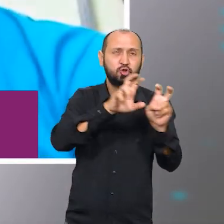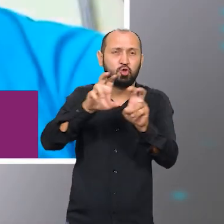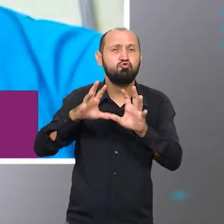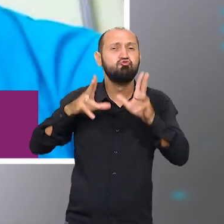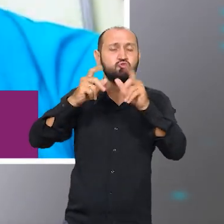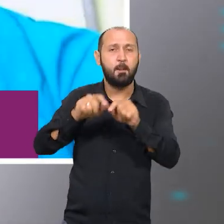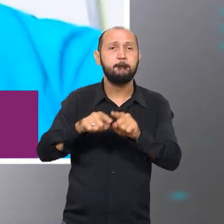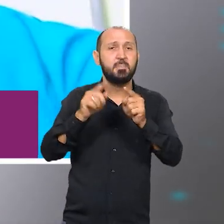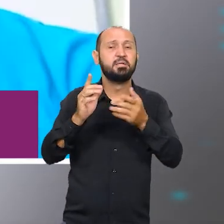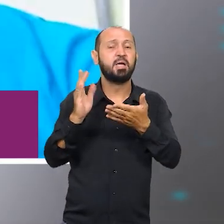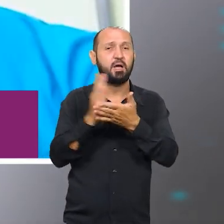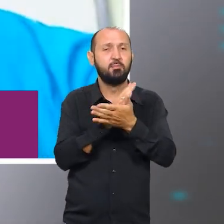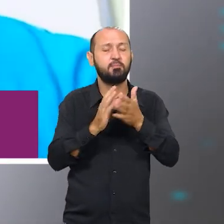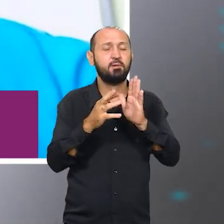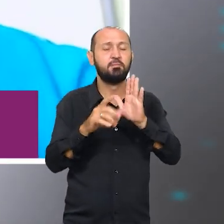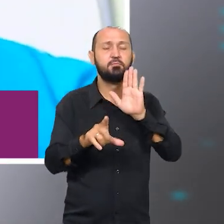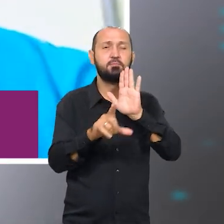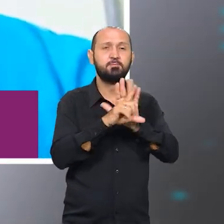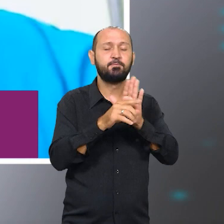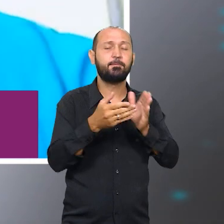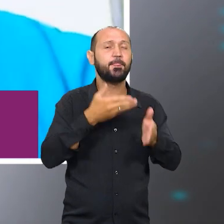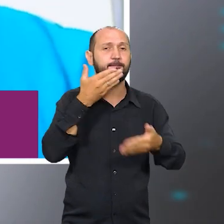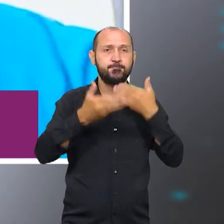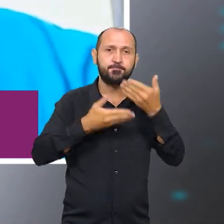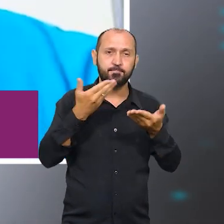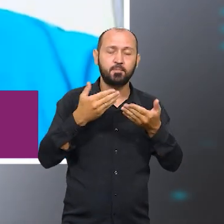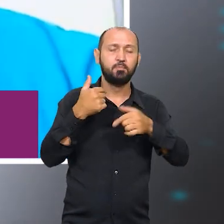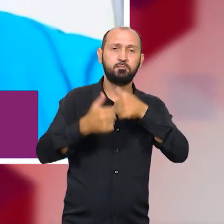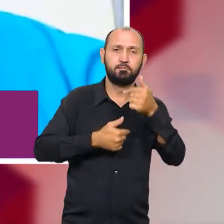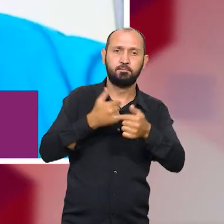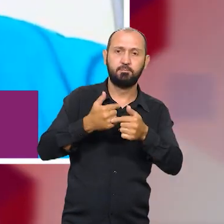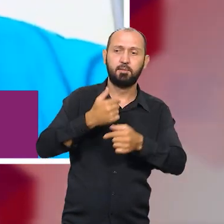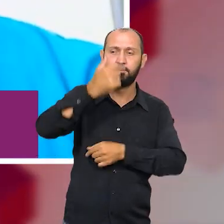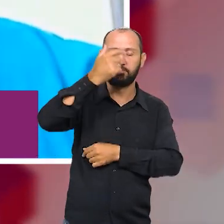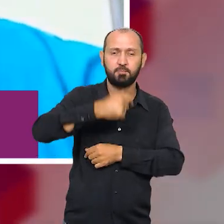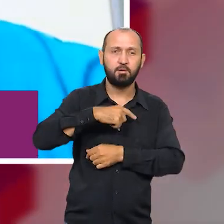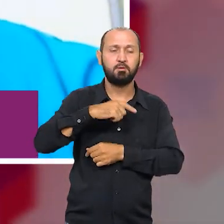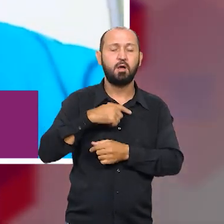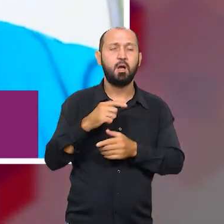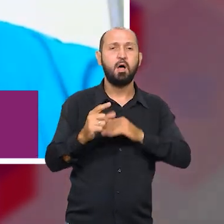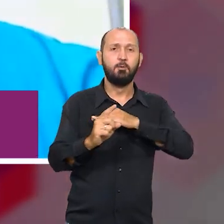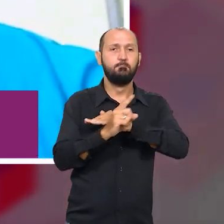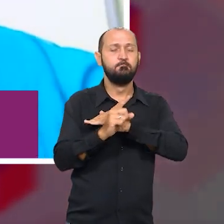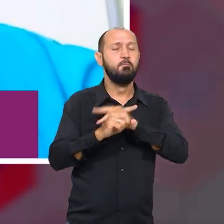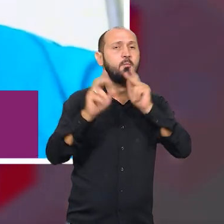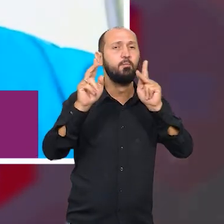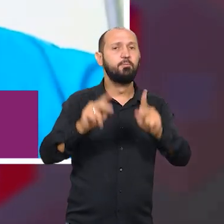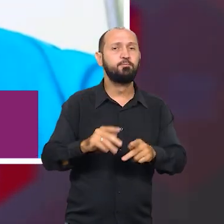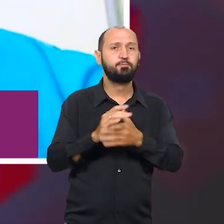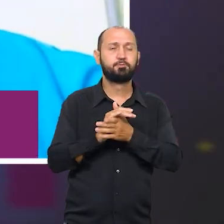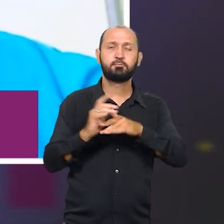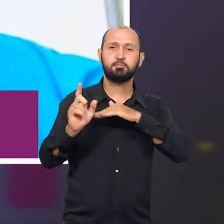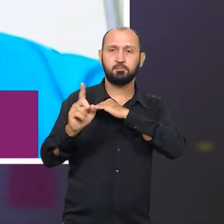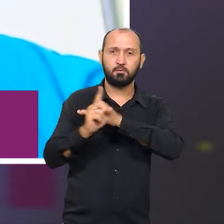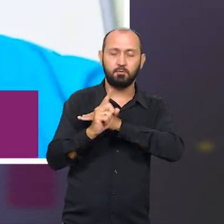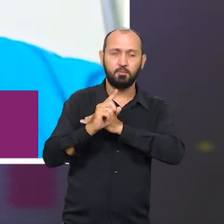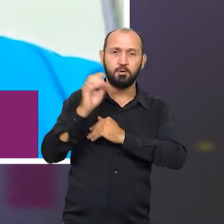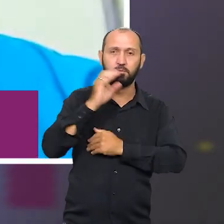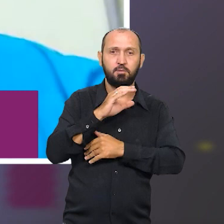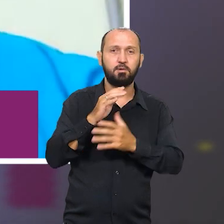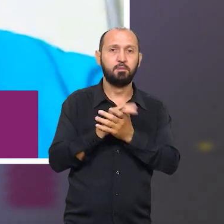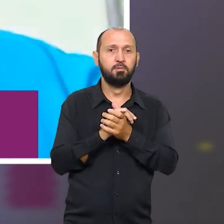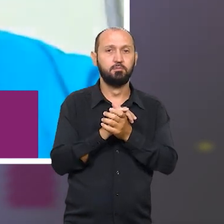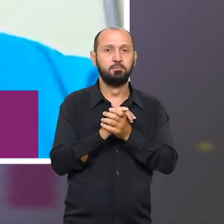podem facilitar, né, o trabalho da pessoa que está prestando serviço ao público, que está com esse atendimento direto, e também a vida de quem quer